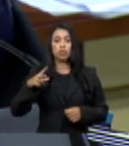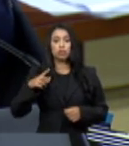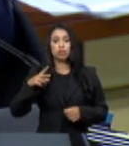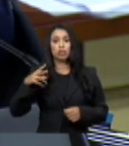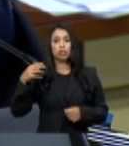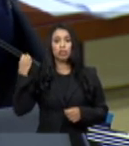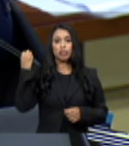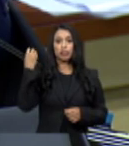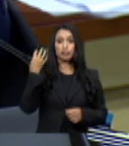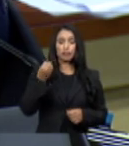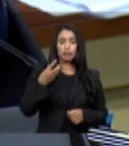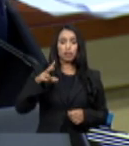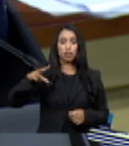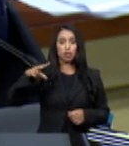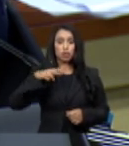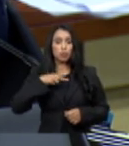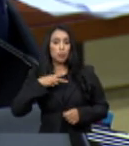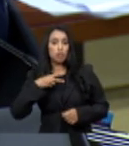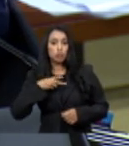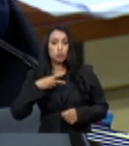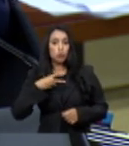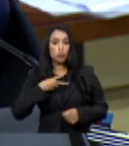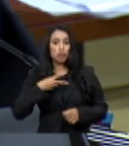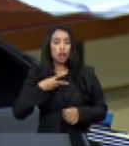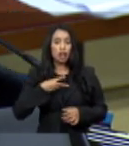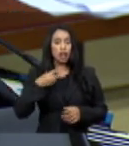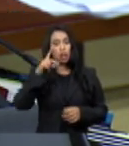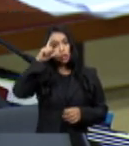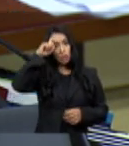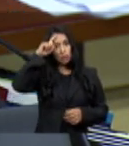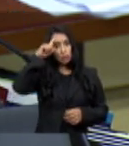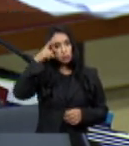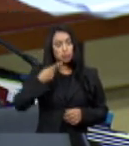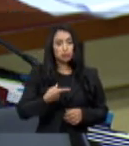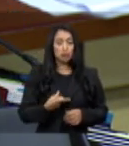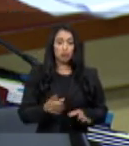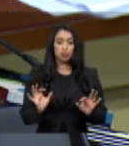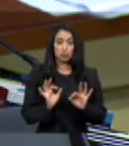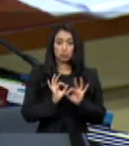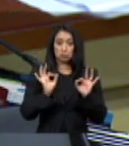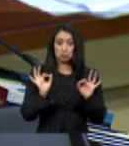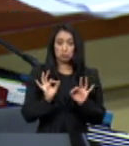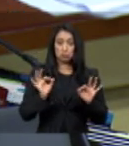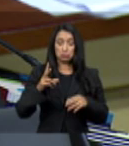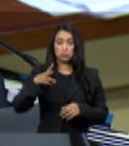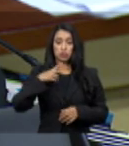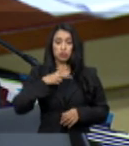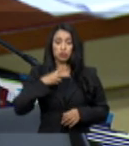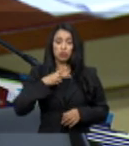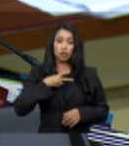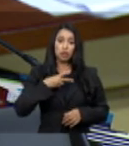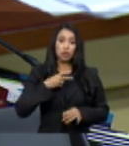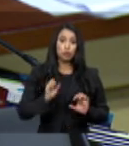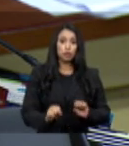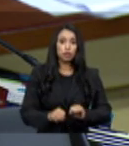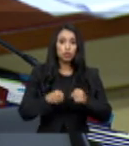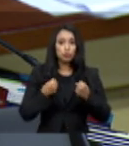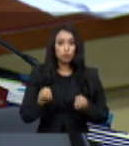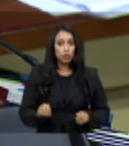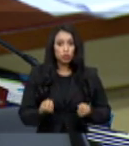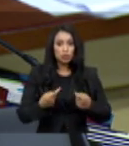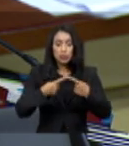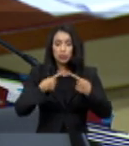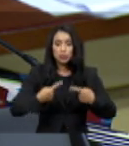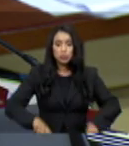falando de gente que vai para rede d'or mas estão falando gente vai para o einstein e o grande esforço se faz é impedir